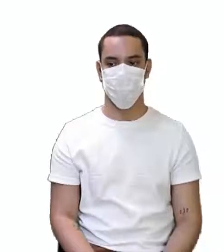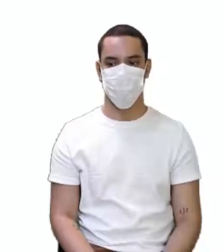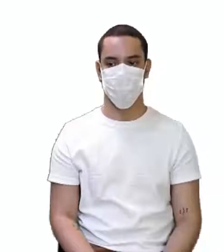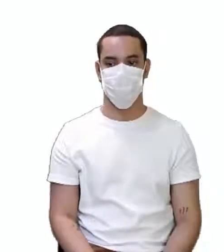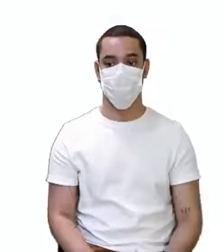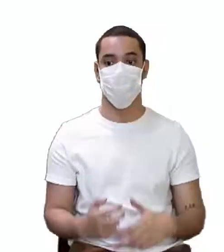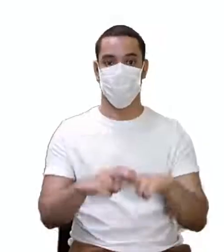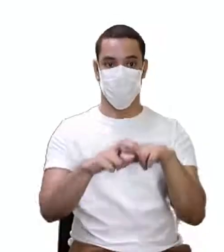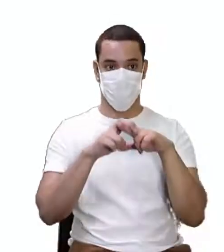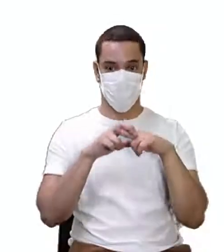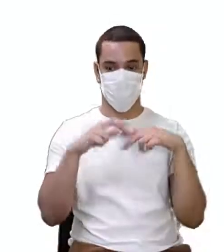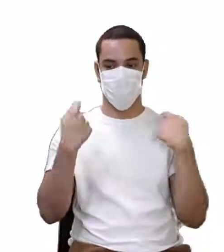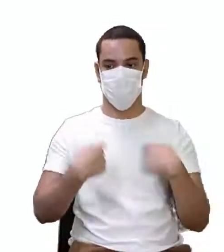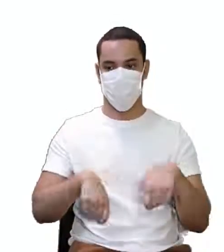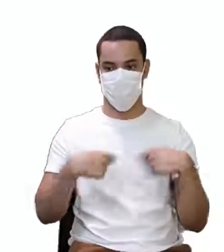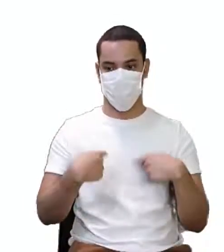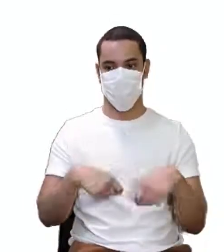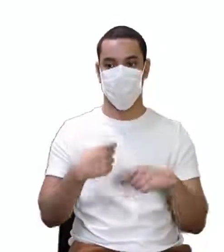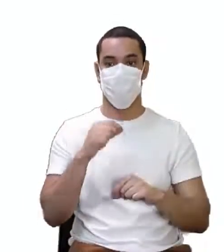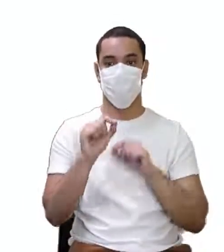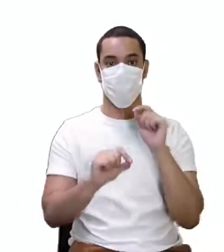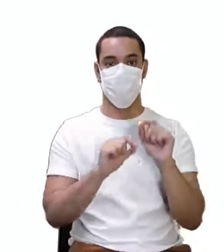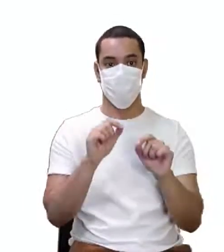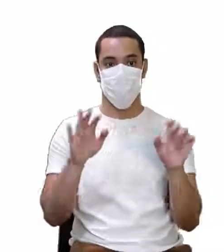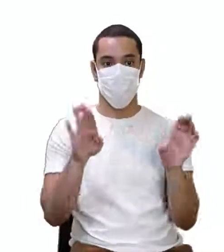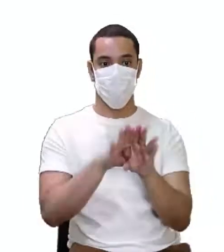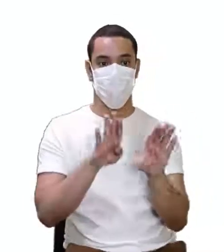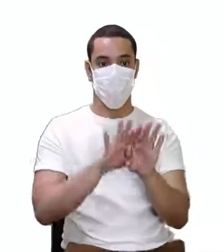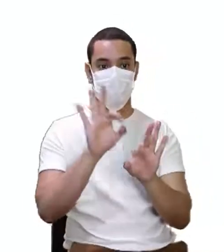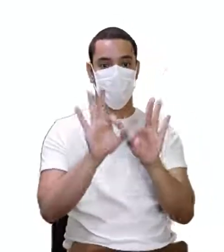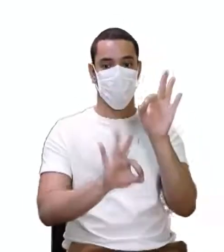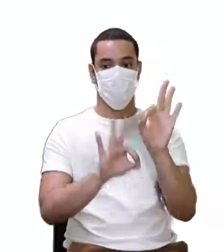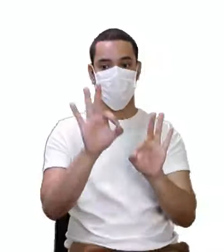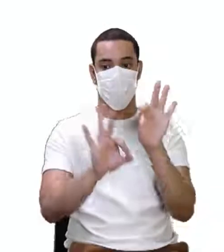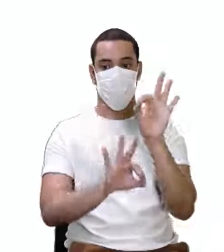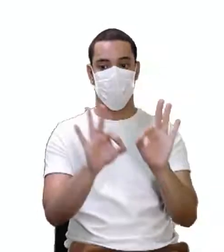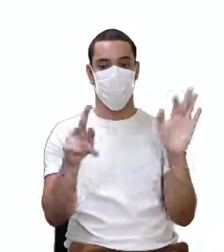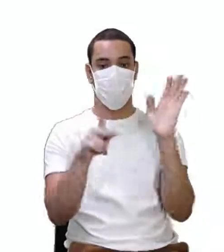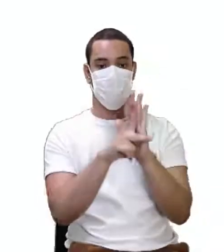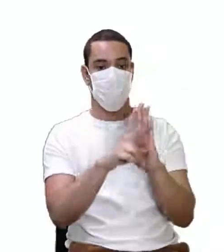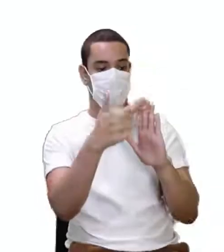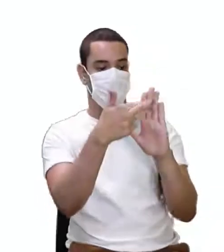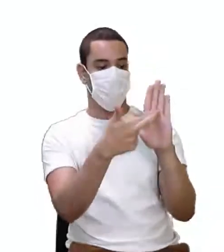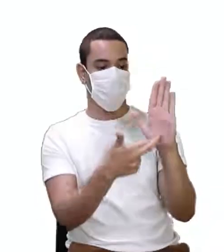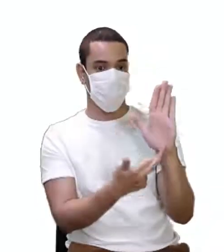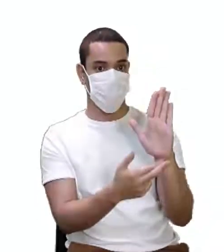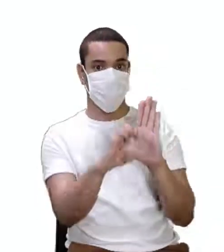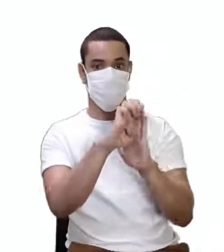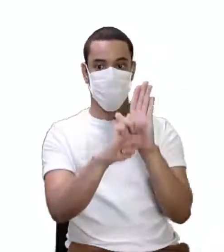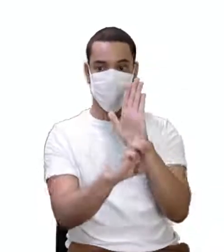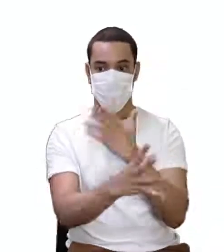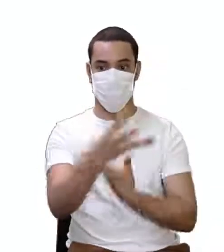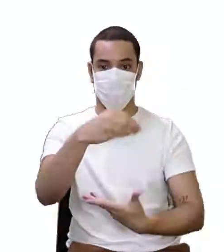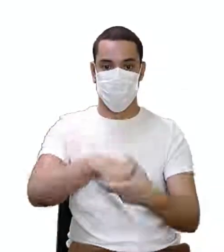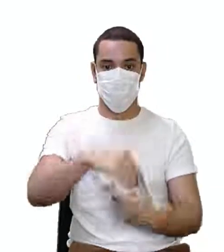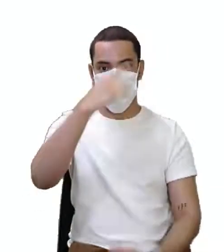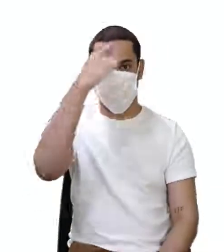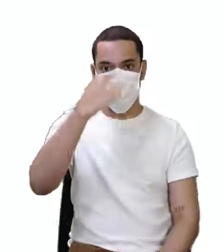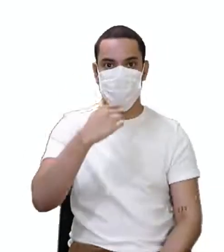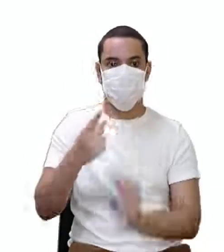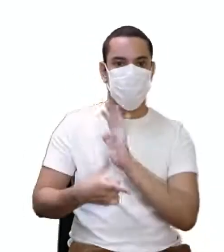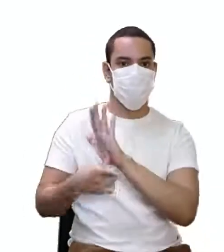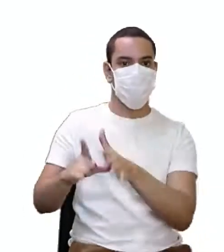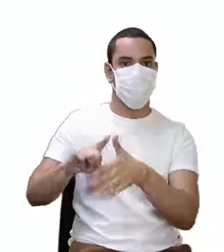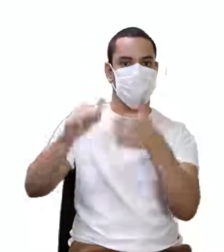Então, é uma condição necessária à especiação, bem como a manutenção do estatuto da espécie, que nós já definimos